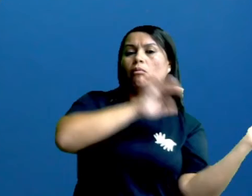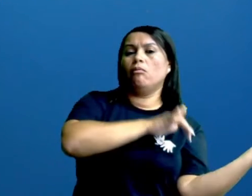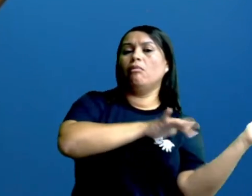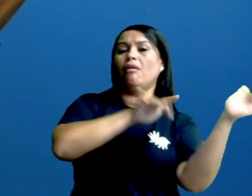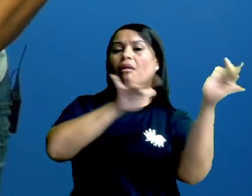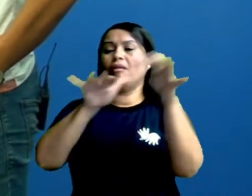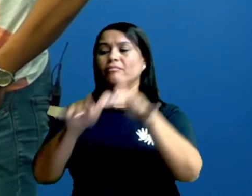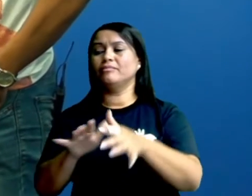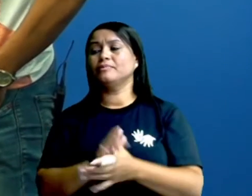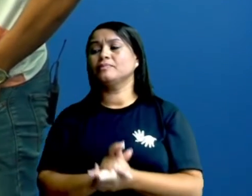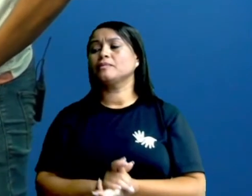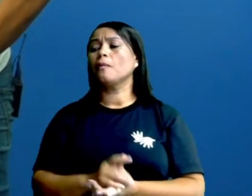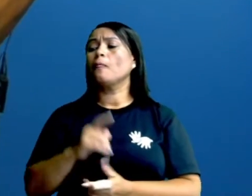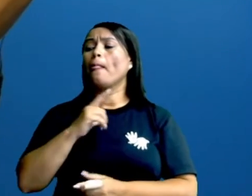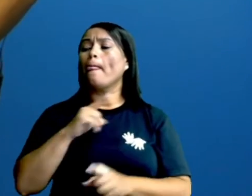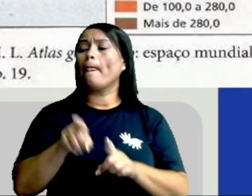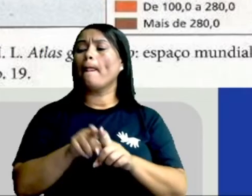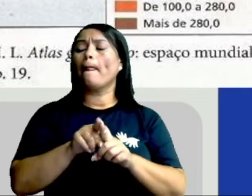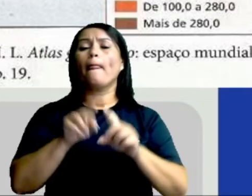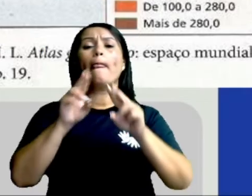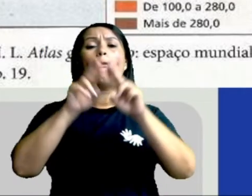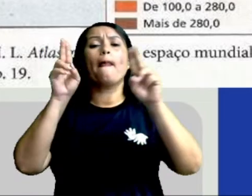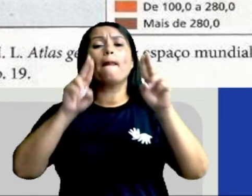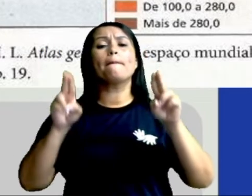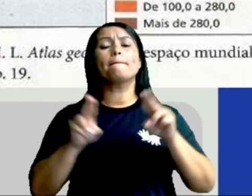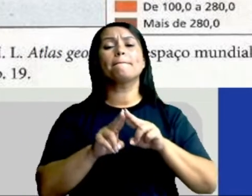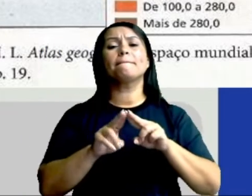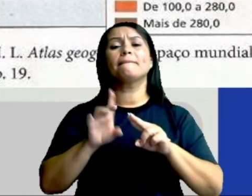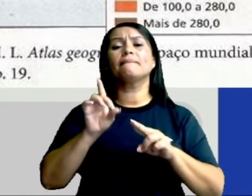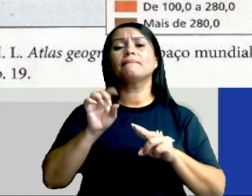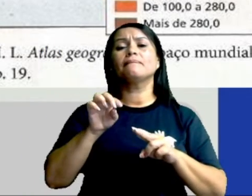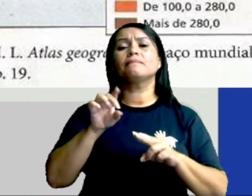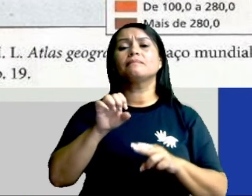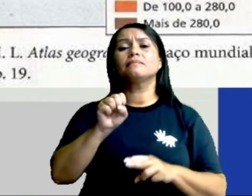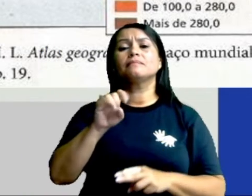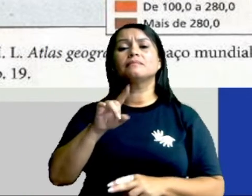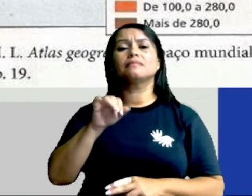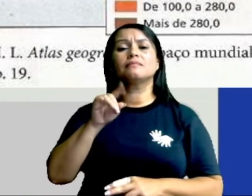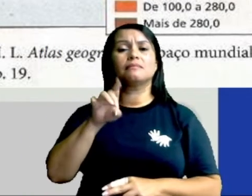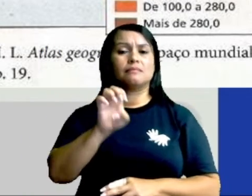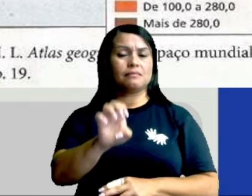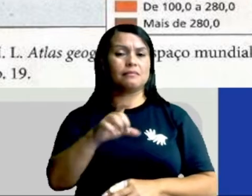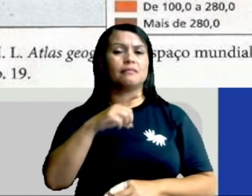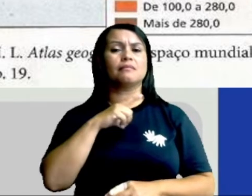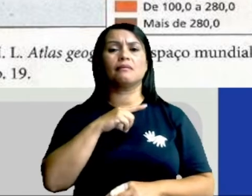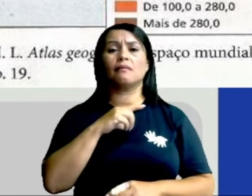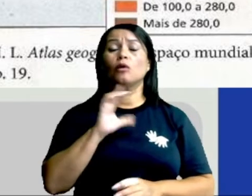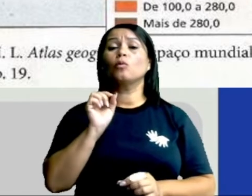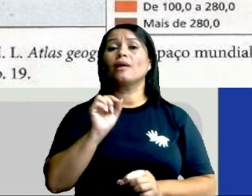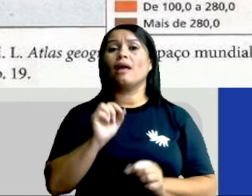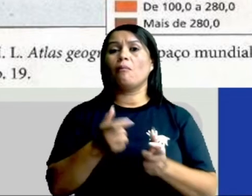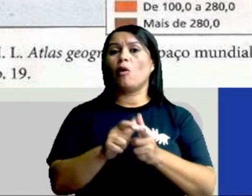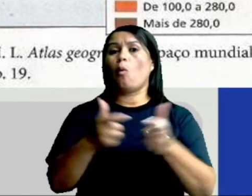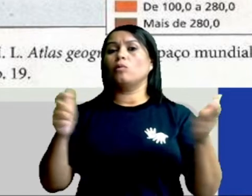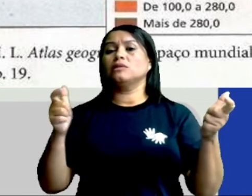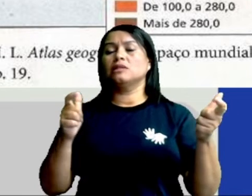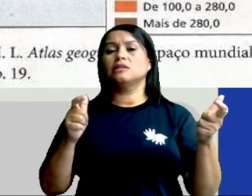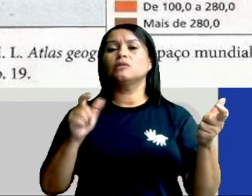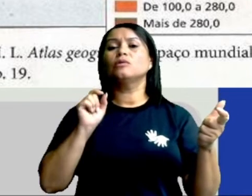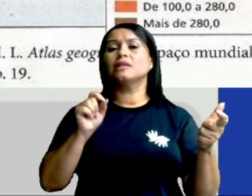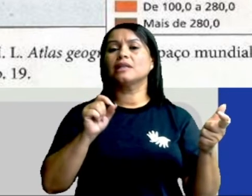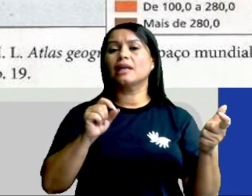tá certo? Aqui o mapa da densidade demográfica para você identificar os pontos que tem a maior concentração populacional. Então, quanto mais vermelho